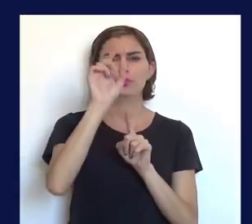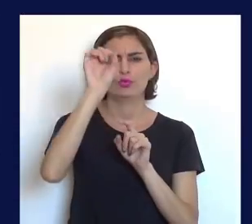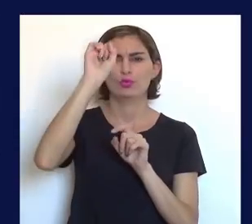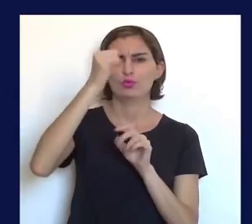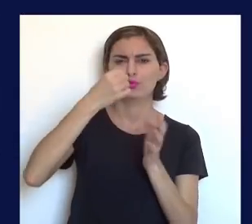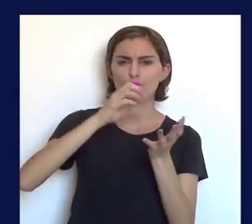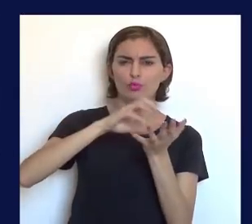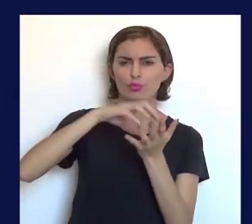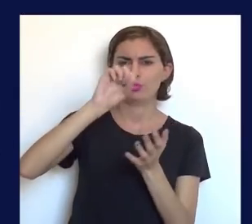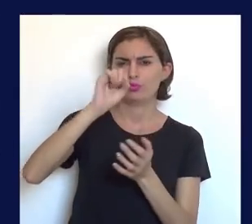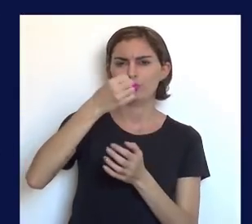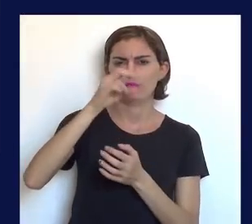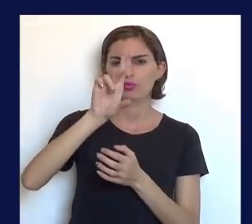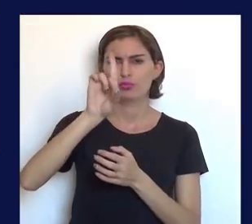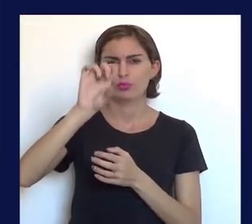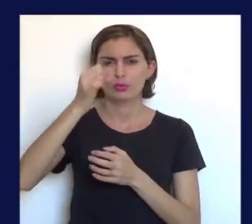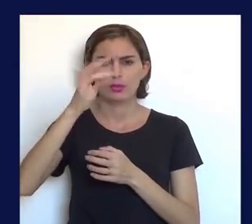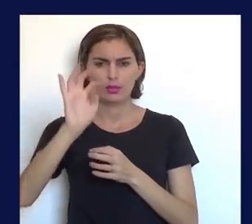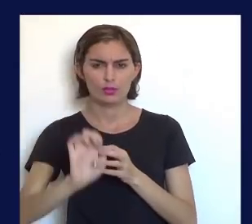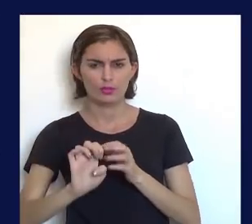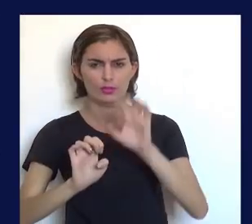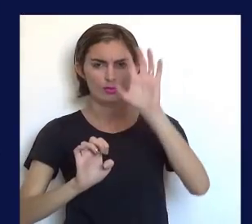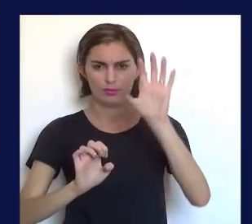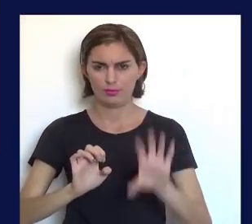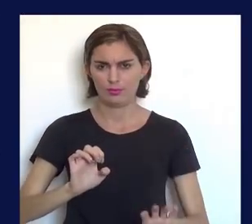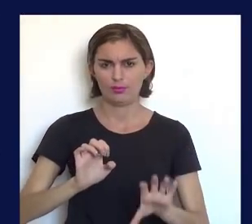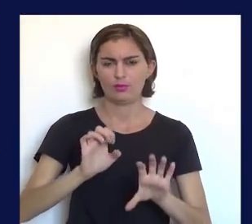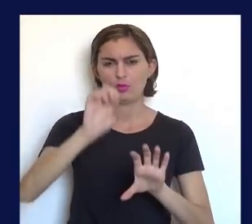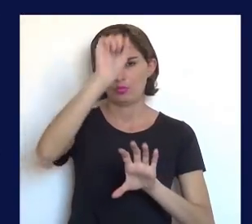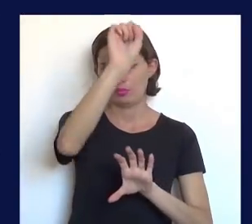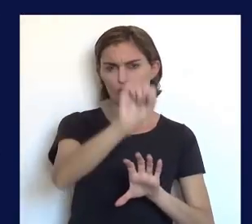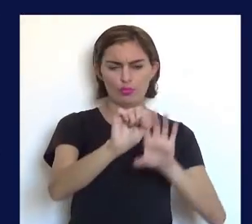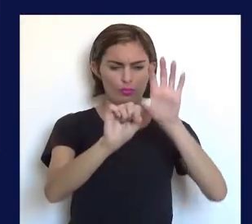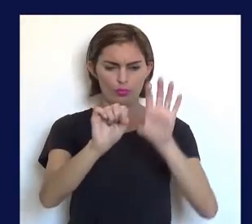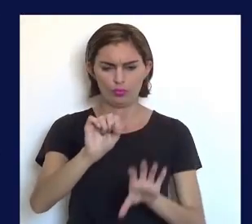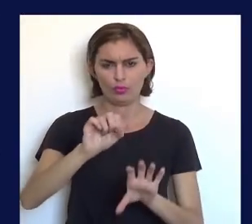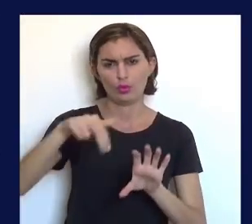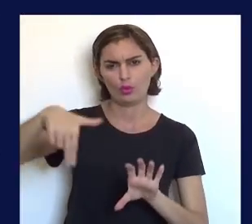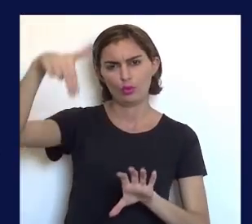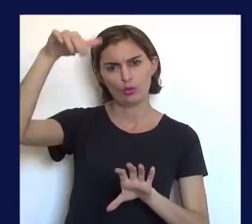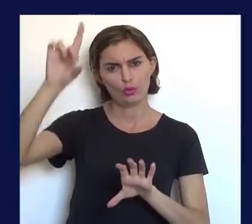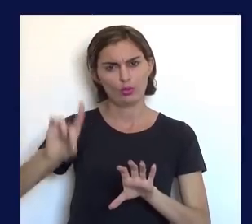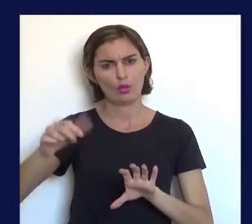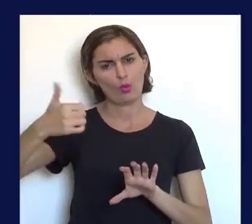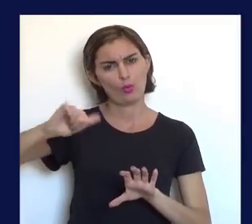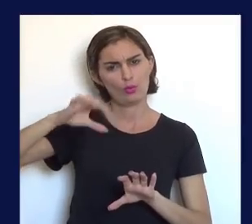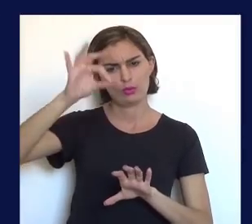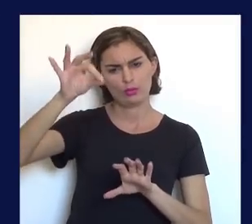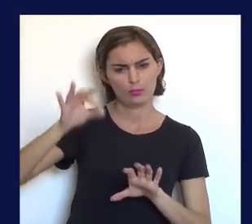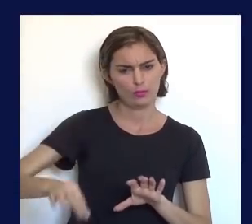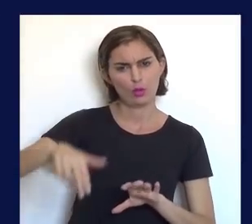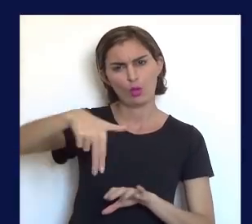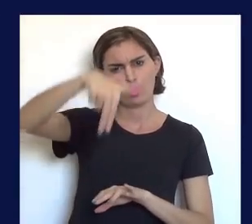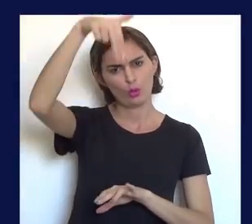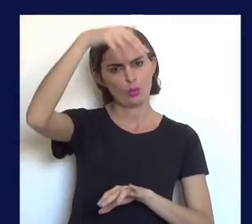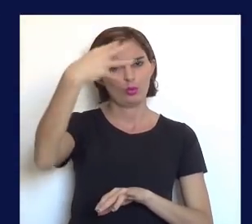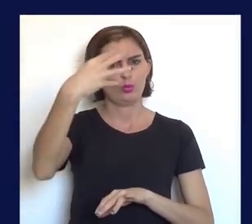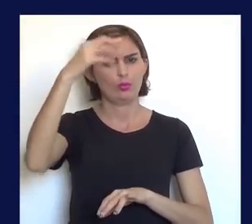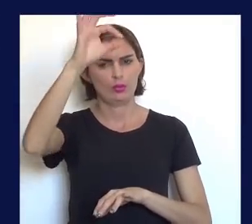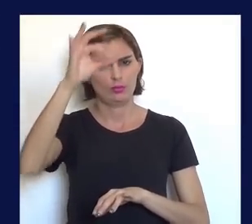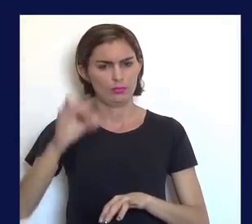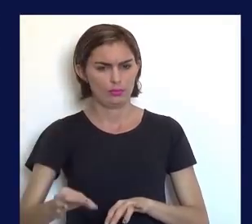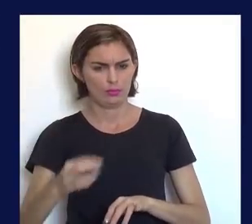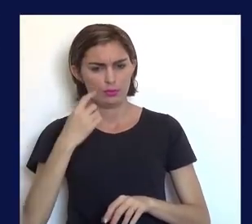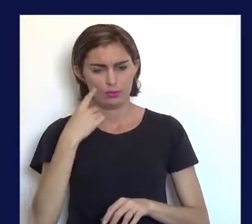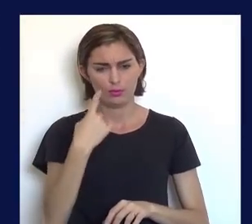na região sudeste, ok? Seguindo da região sul, tem o nordeste com 11%, norte com